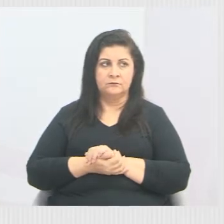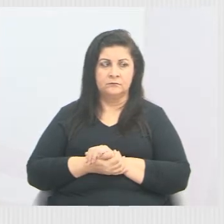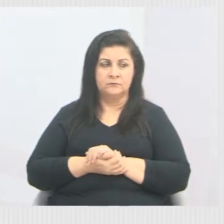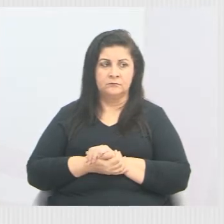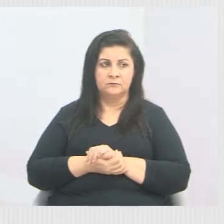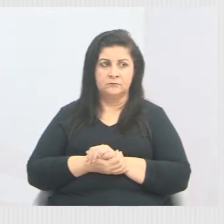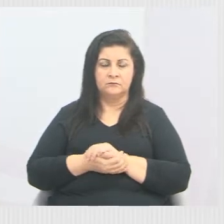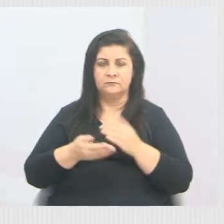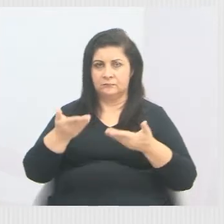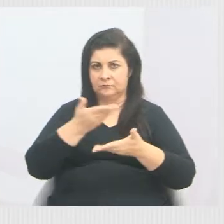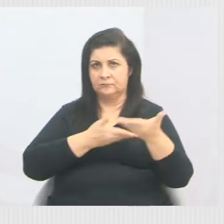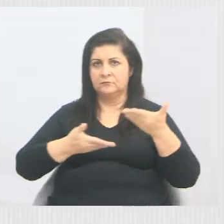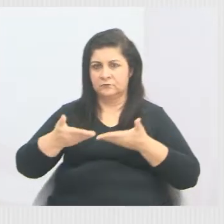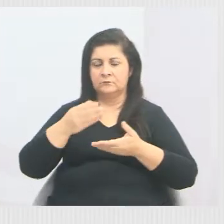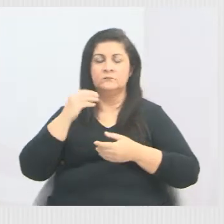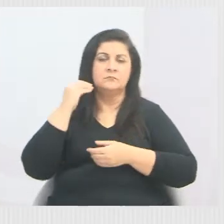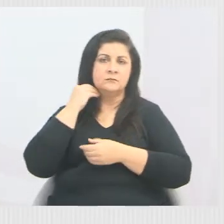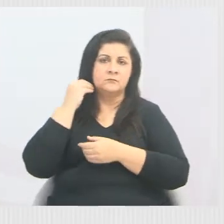Operações de crédito,